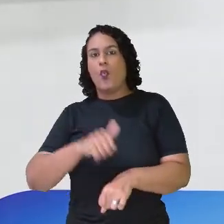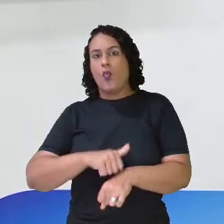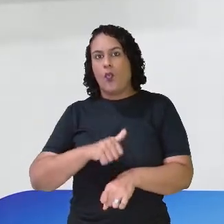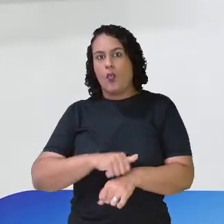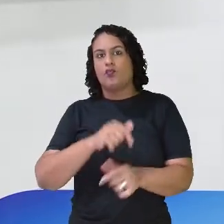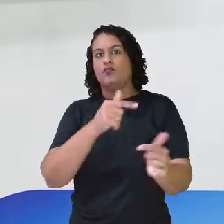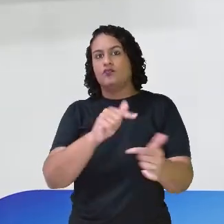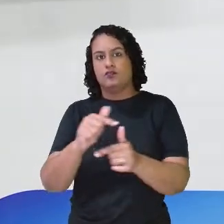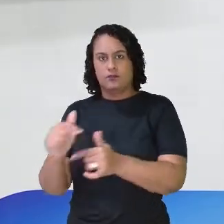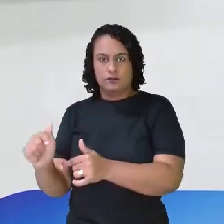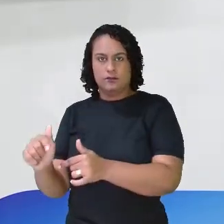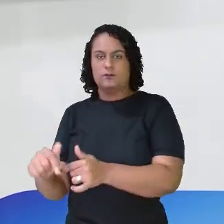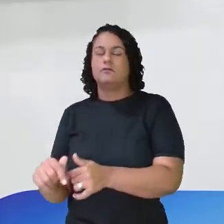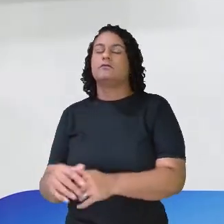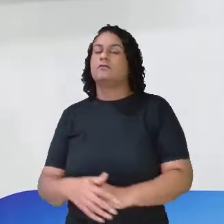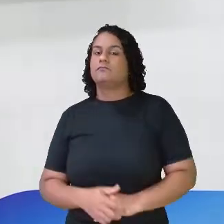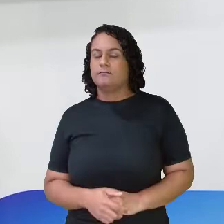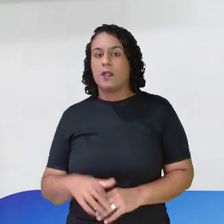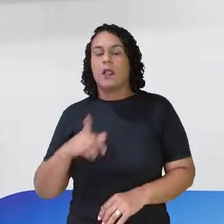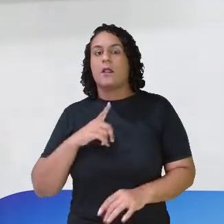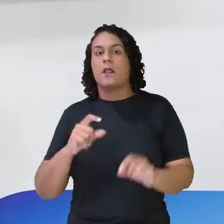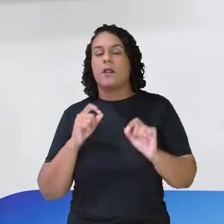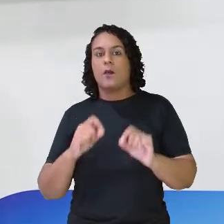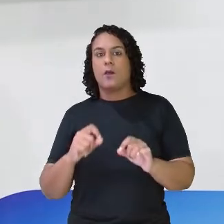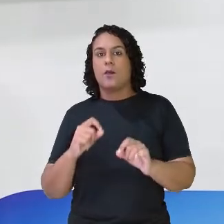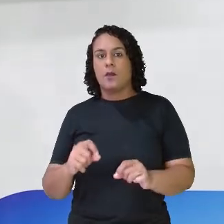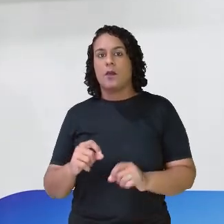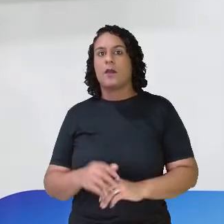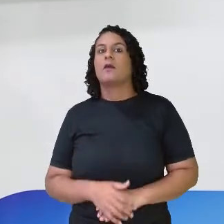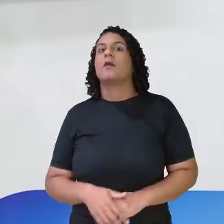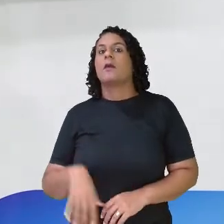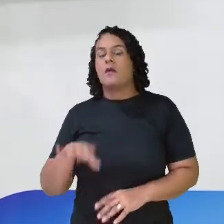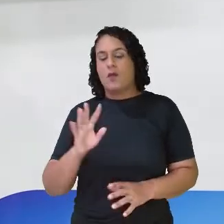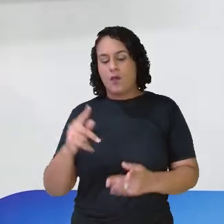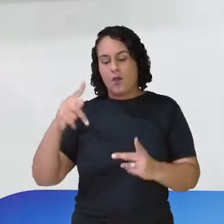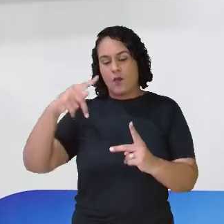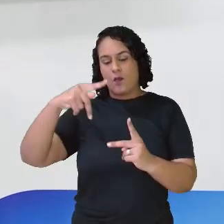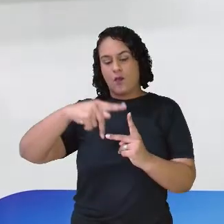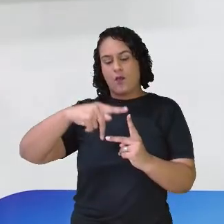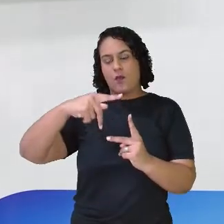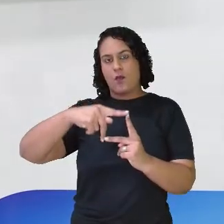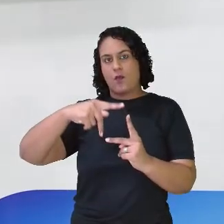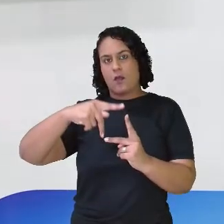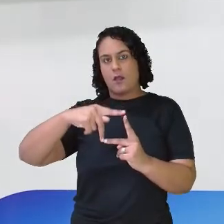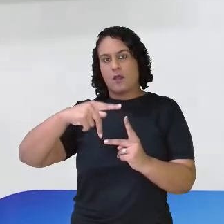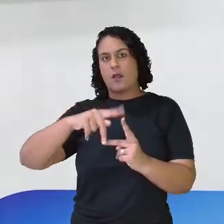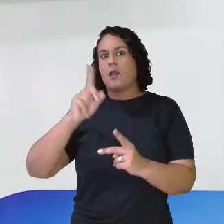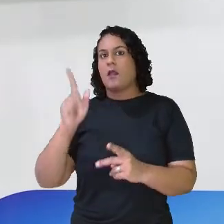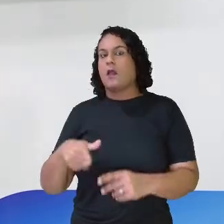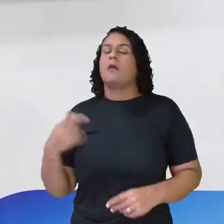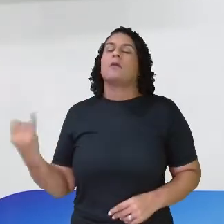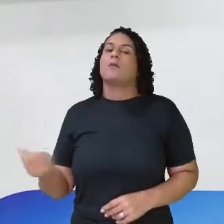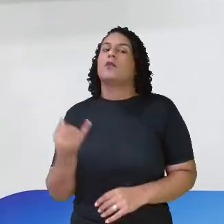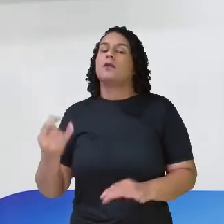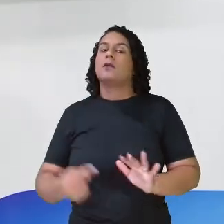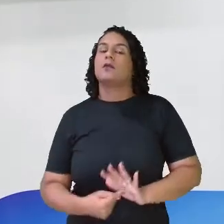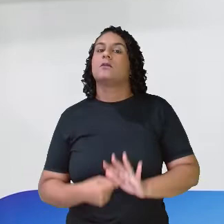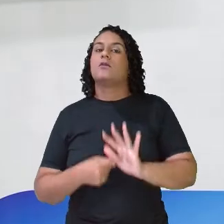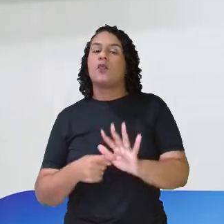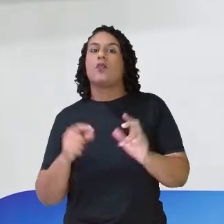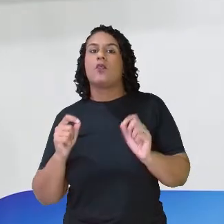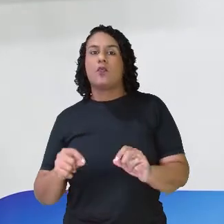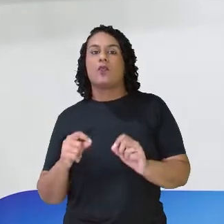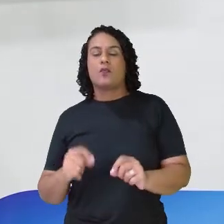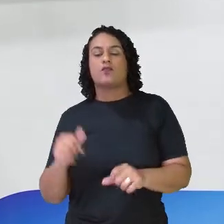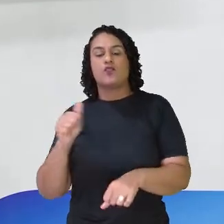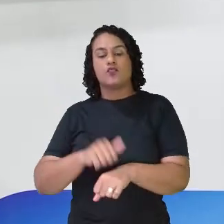sólido geométrico formado por quadrados. É importante destacar que os